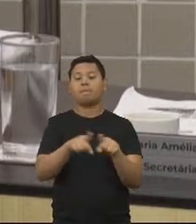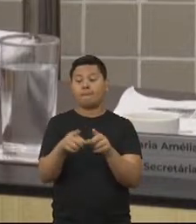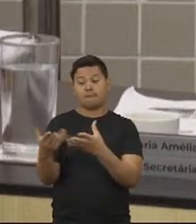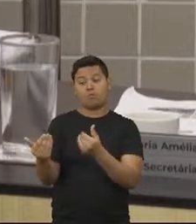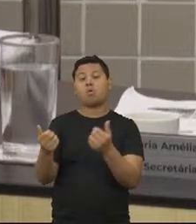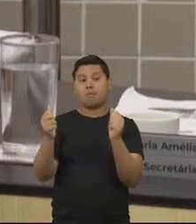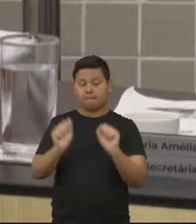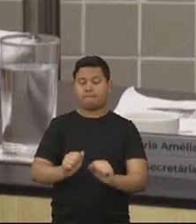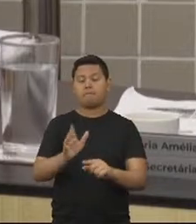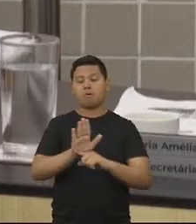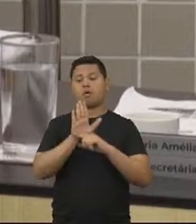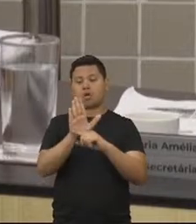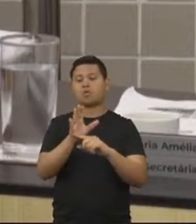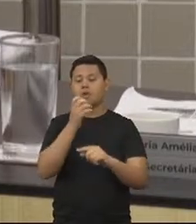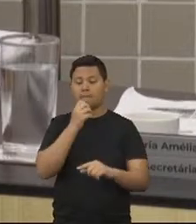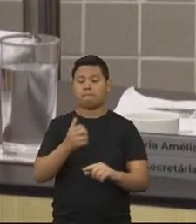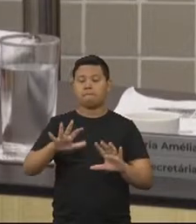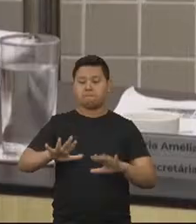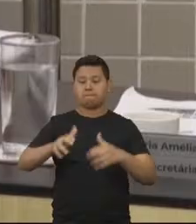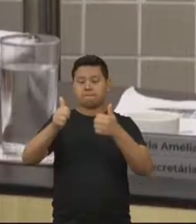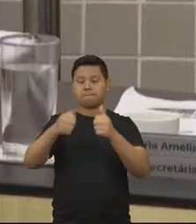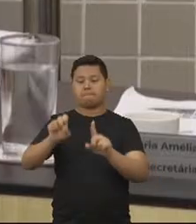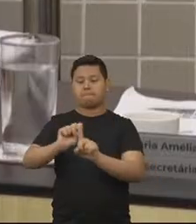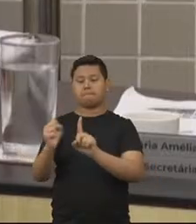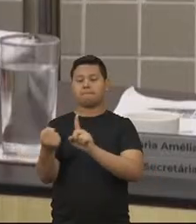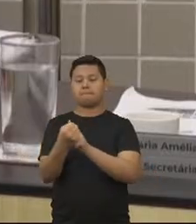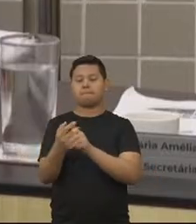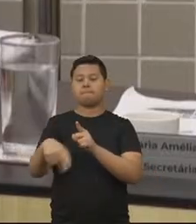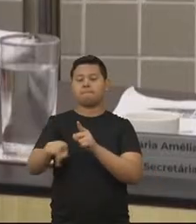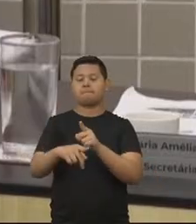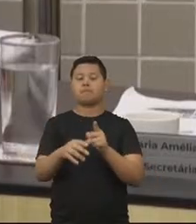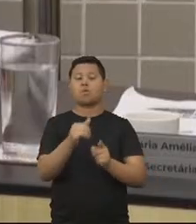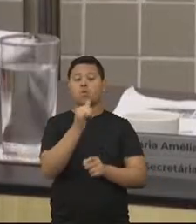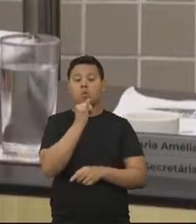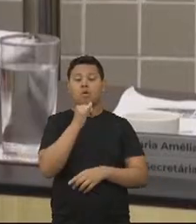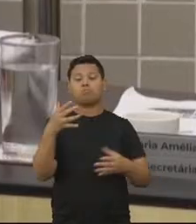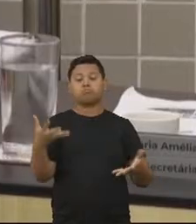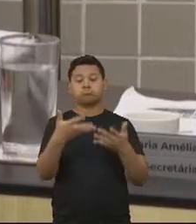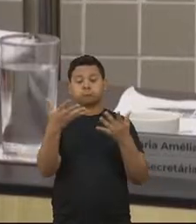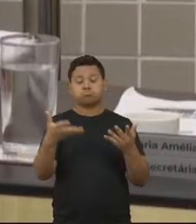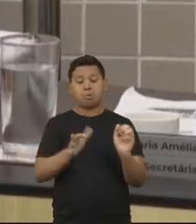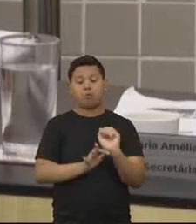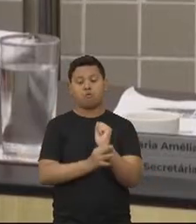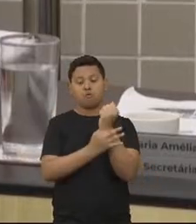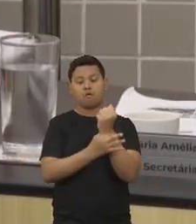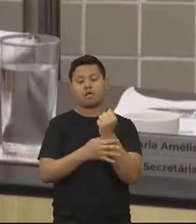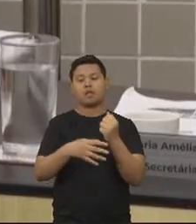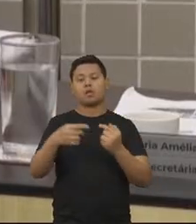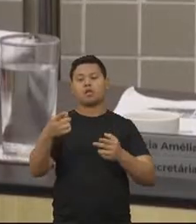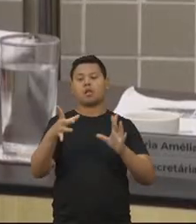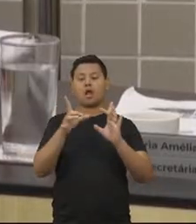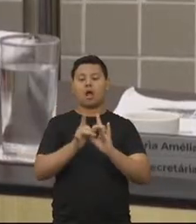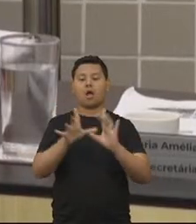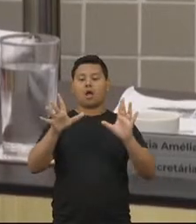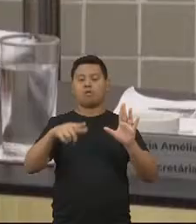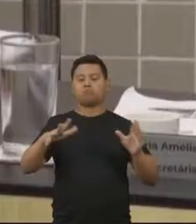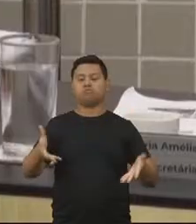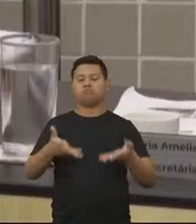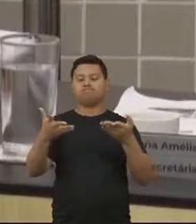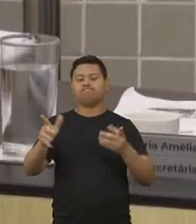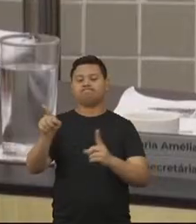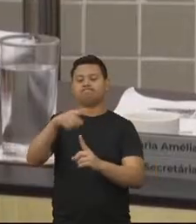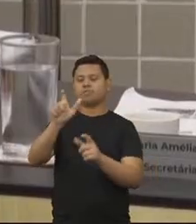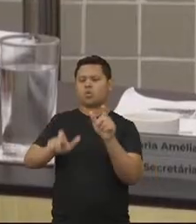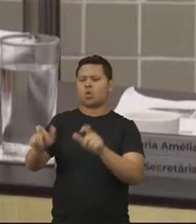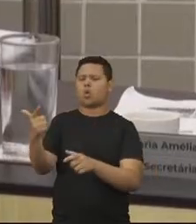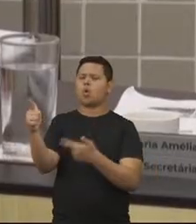pode contribuir de forma positiva para a sociedade. Esse exemplo fortalece a democracia, inspira outros jovens e